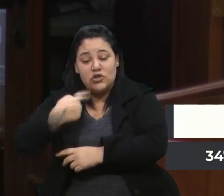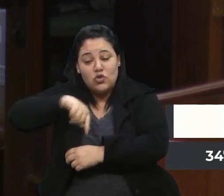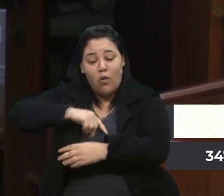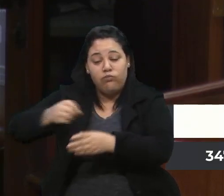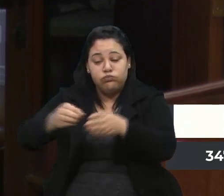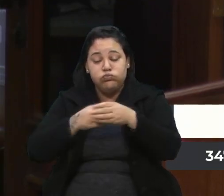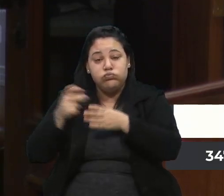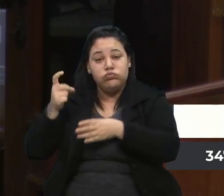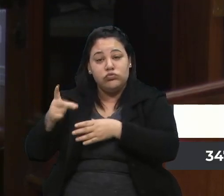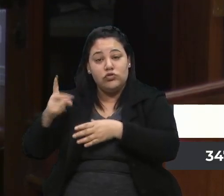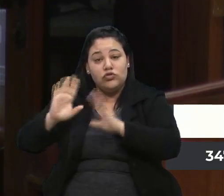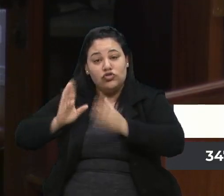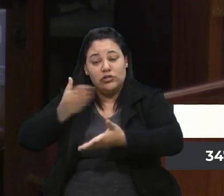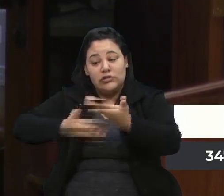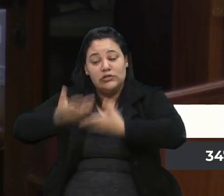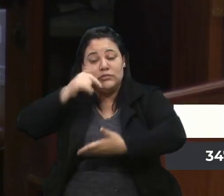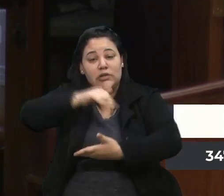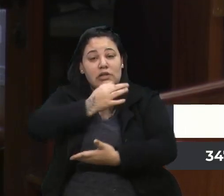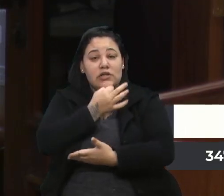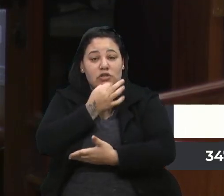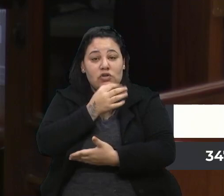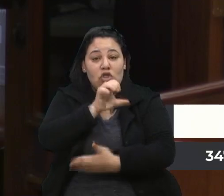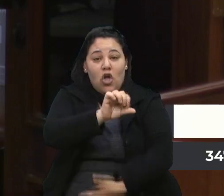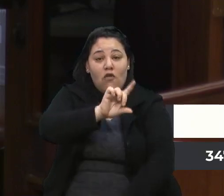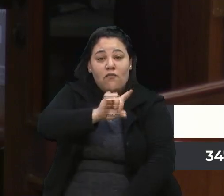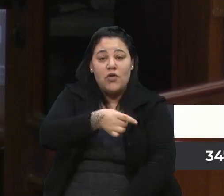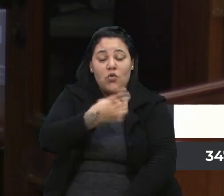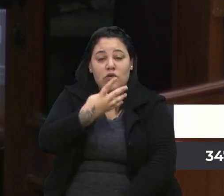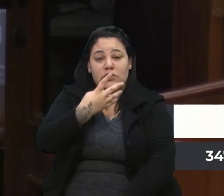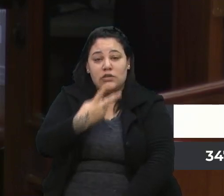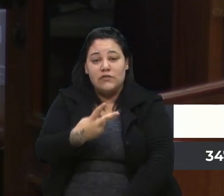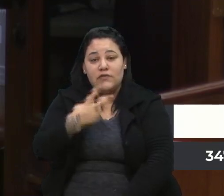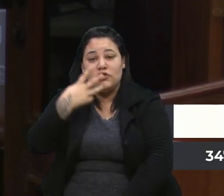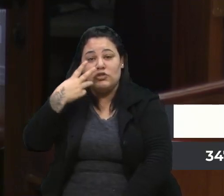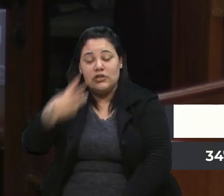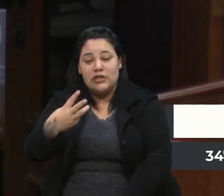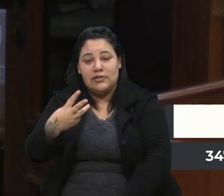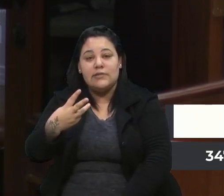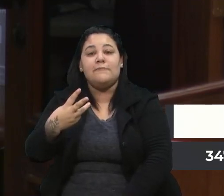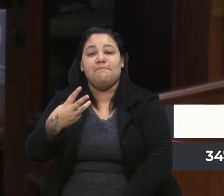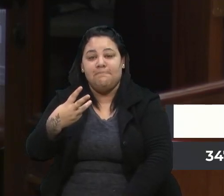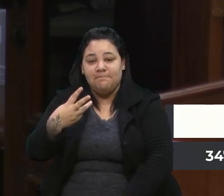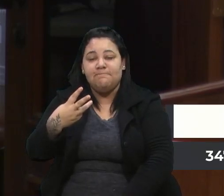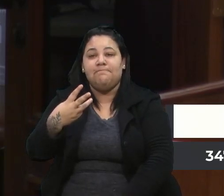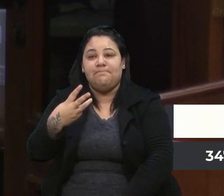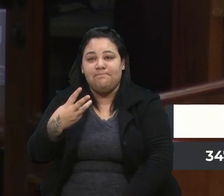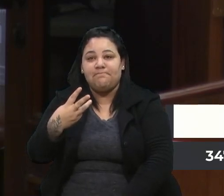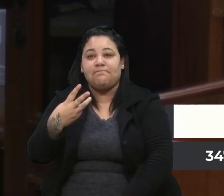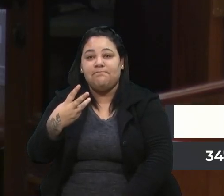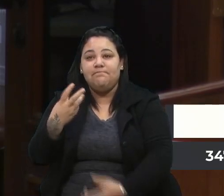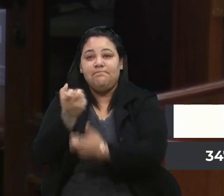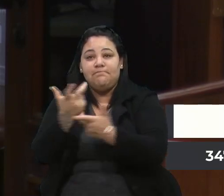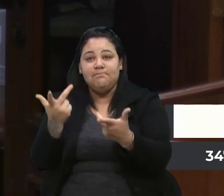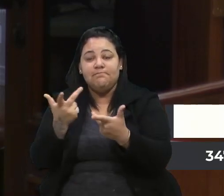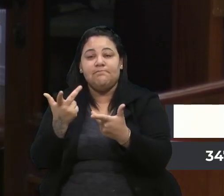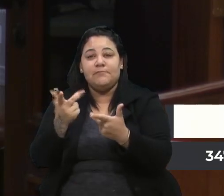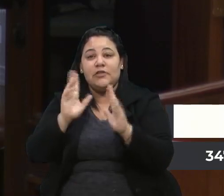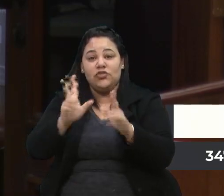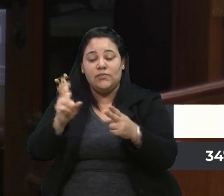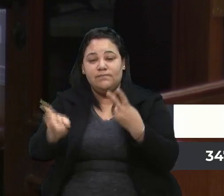já atendeu em Caxias do Sul 9.423 ocorrências. O 12 BPM já prendeu